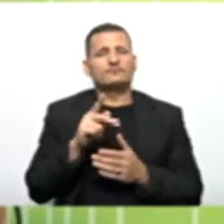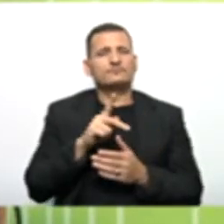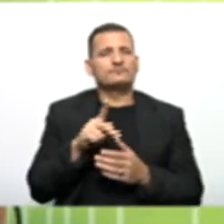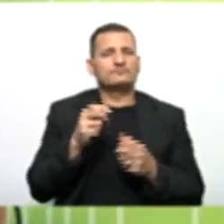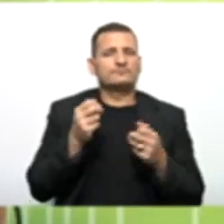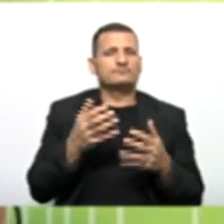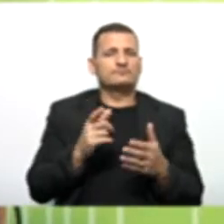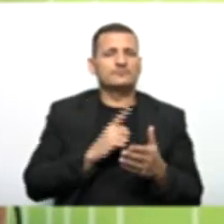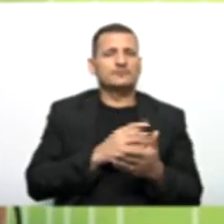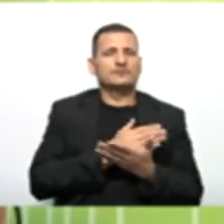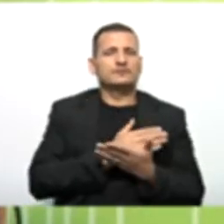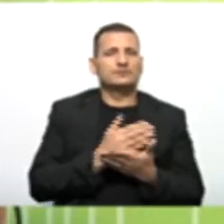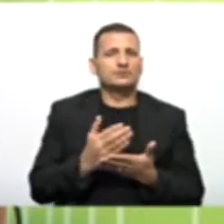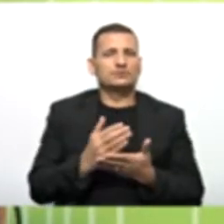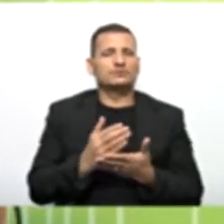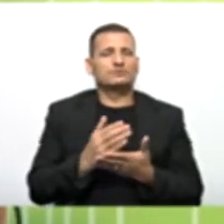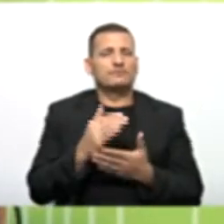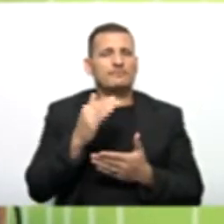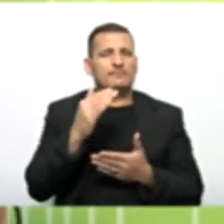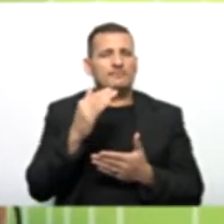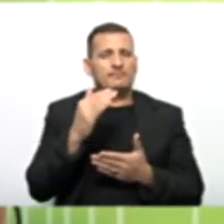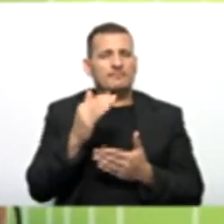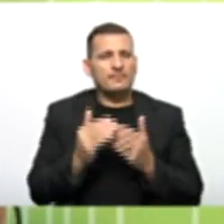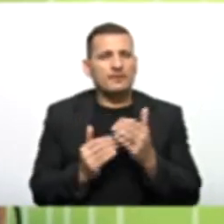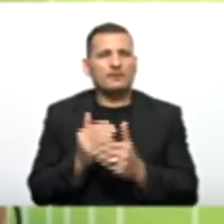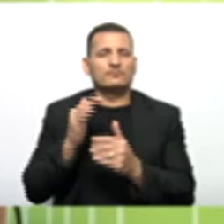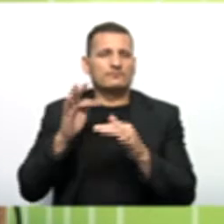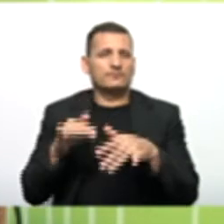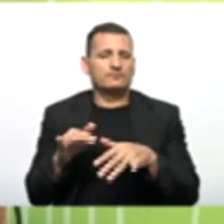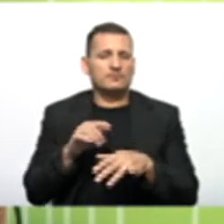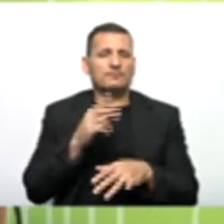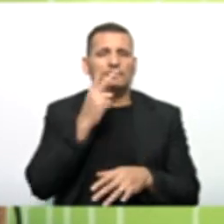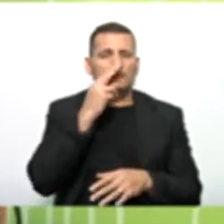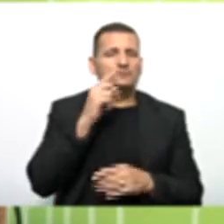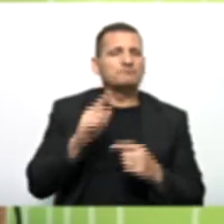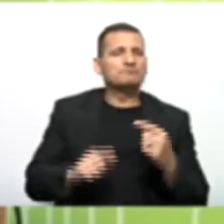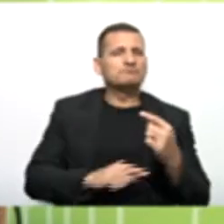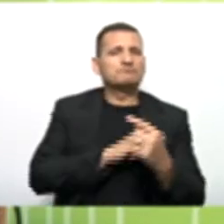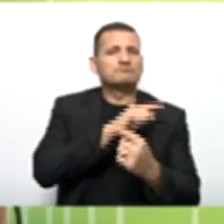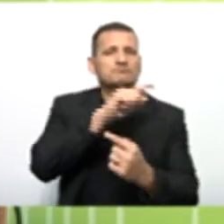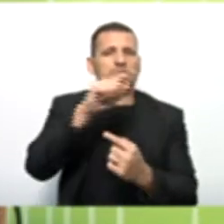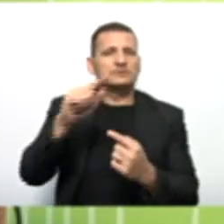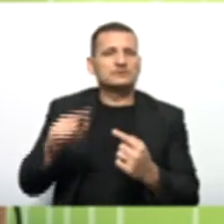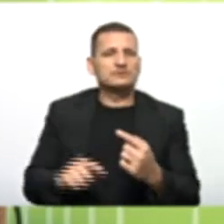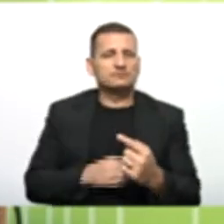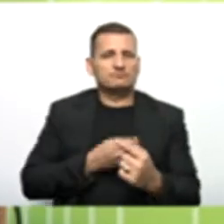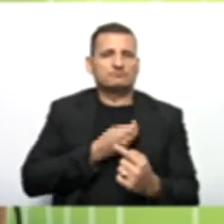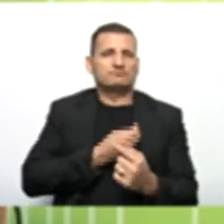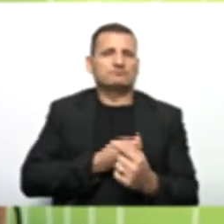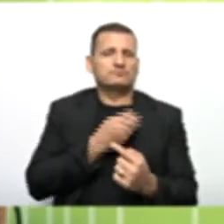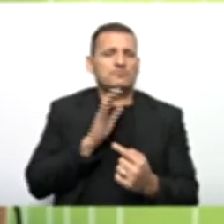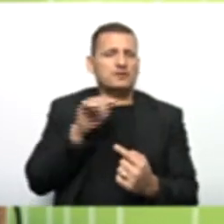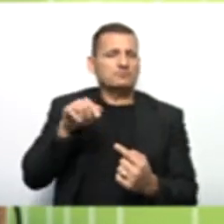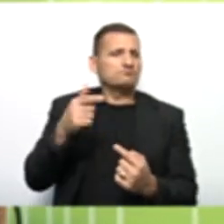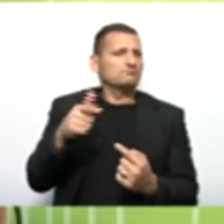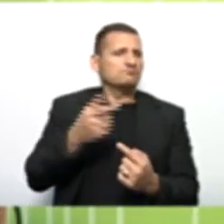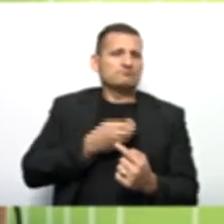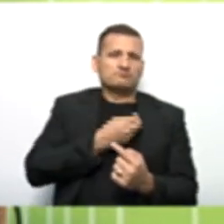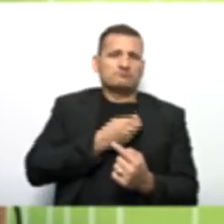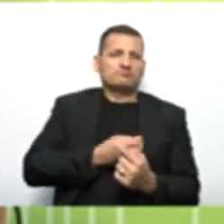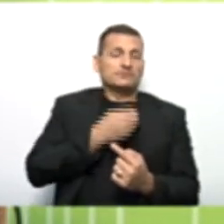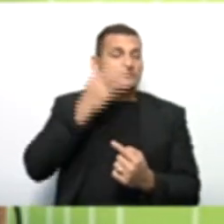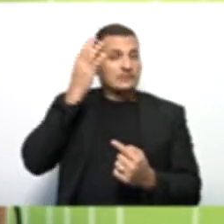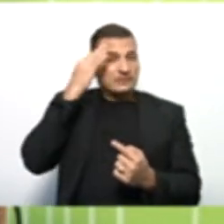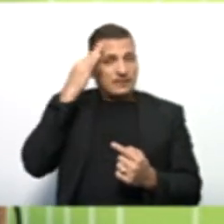isso aí quer dizer o quê? Quer dizer um ciclo de vida, né? Mas ciclo de vida, como é que a gente pode falar ciclo de vida de algo que não tem vida? A gente sabe que o ser